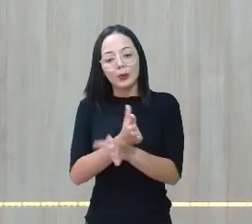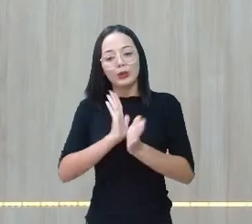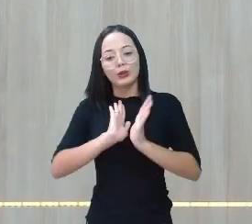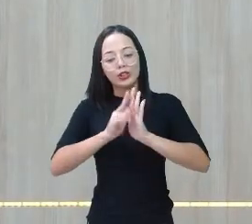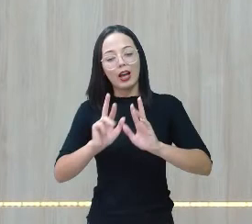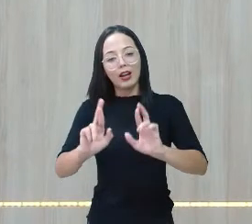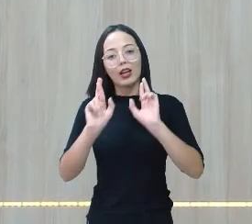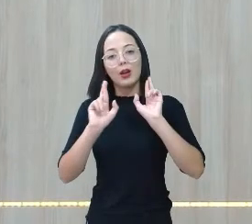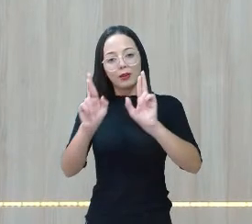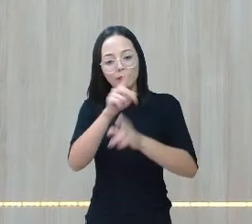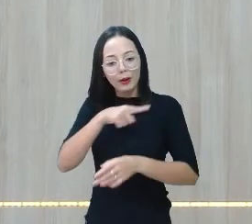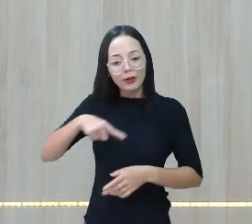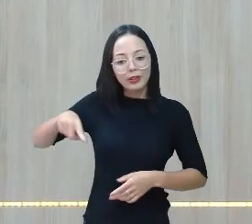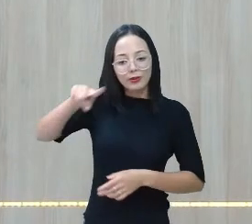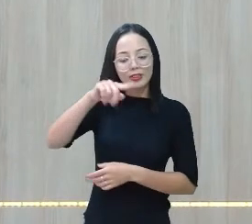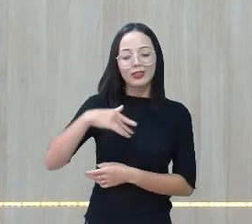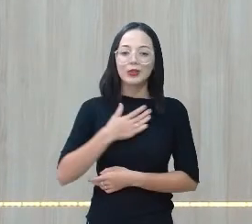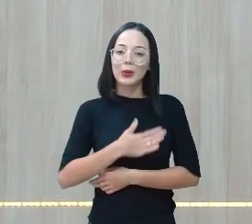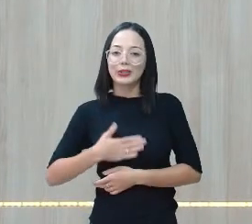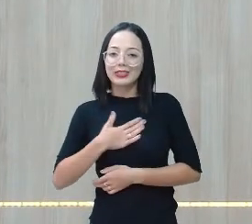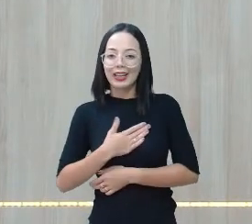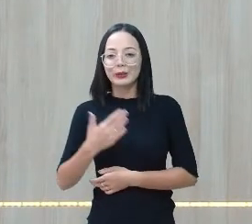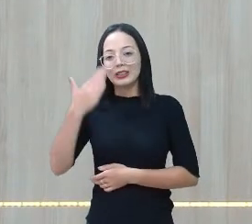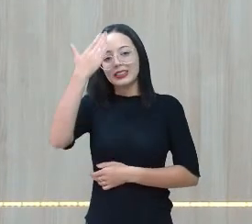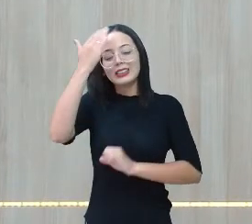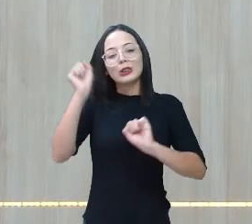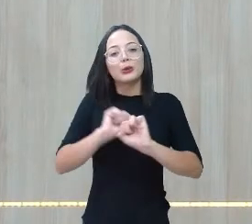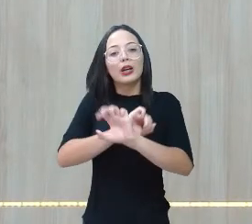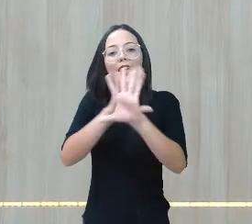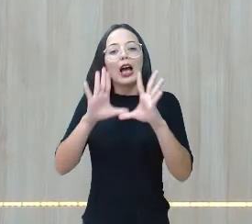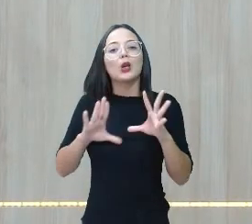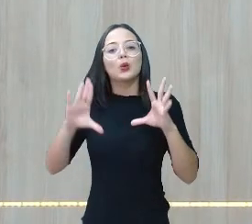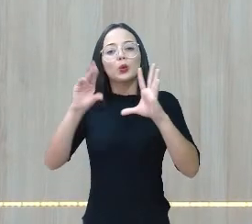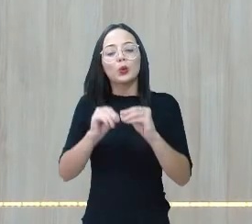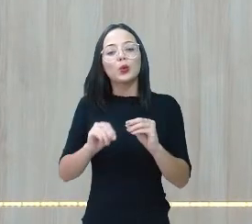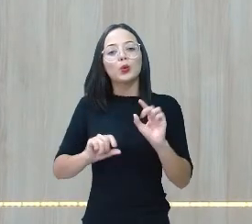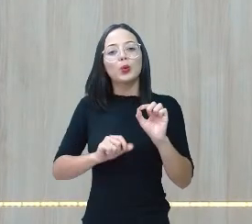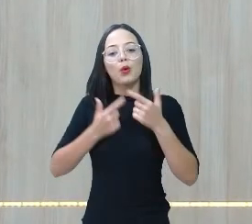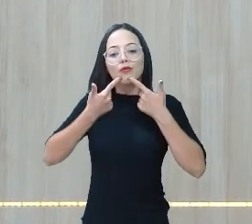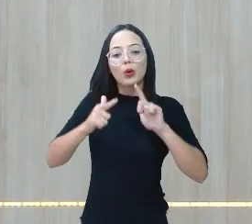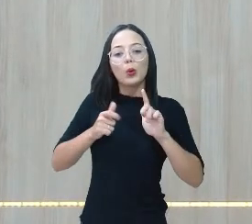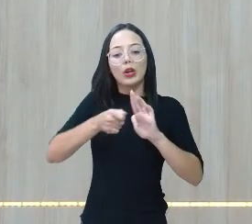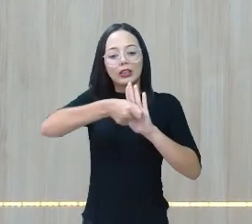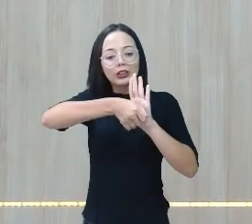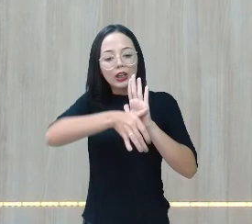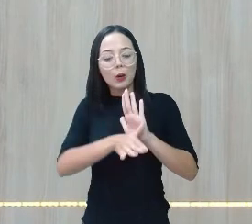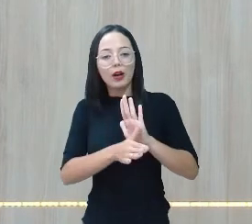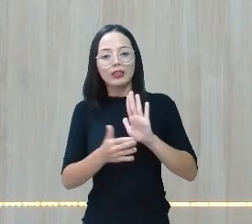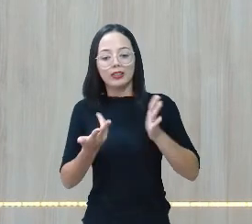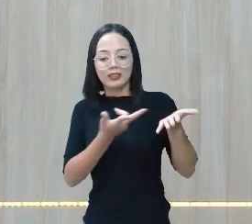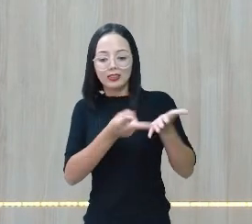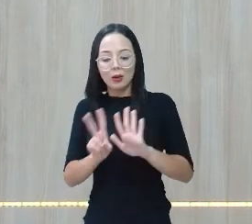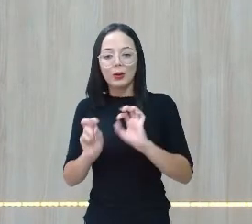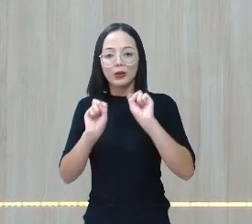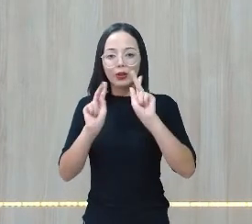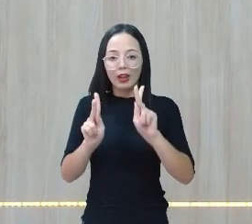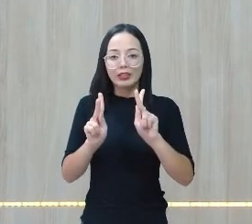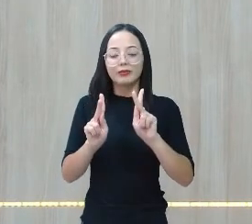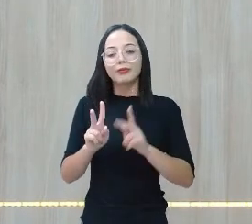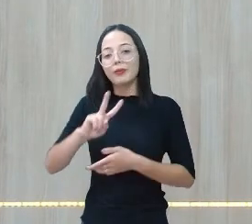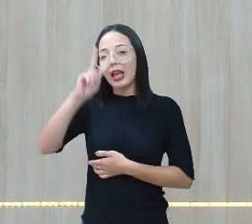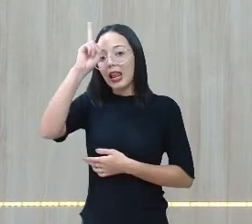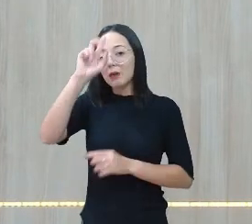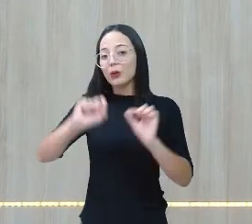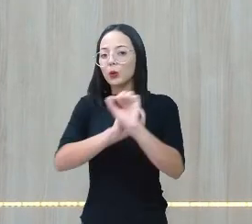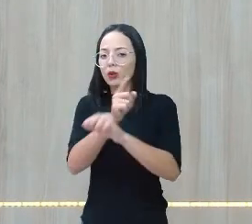fim, eu espero que vocês tenham gostado e entendido todas as figuras de linguagem que a gente abordou aqui durante essa semana, tá certo? Lembrando que